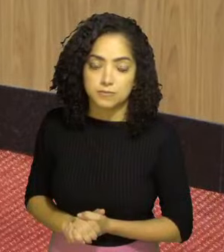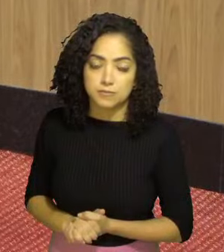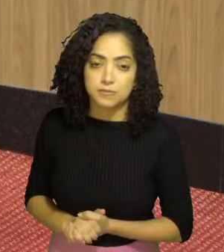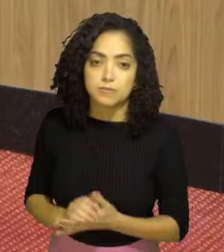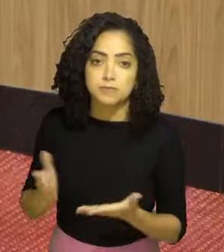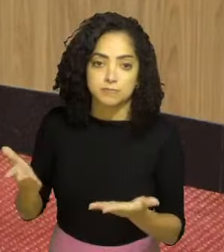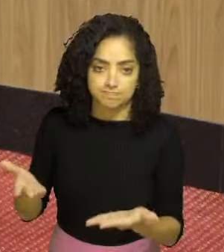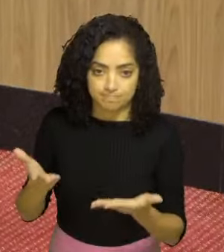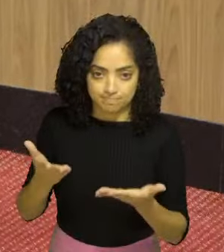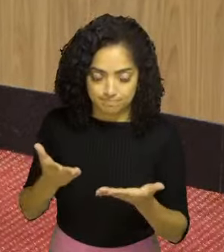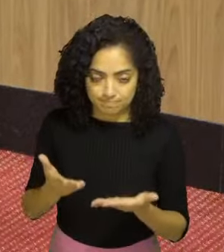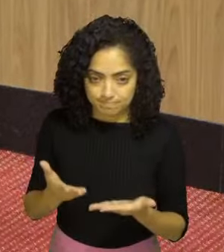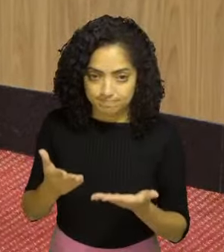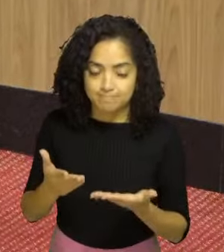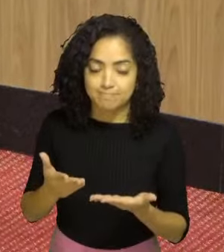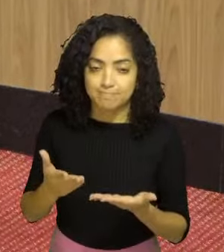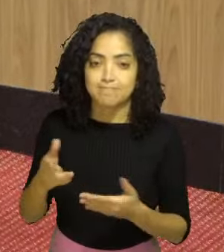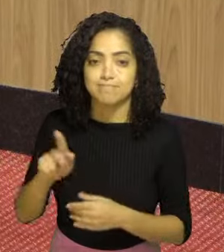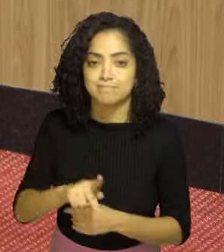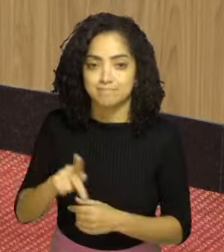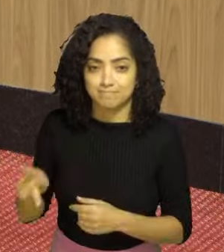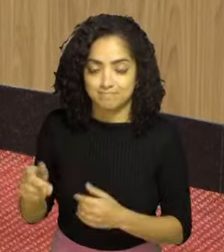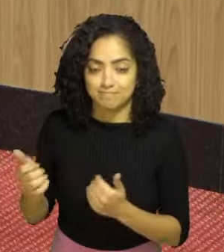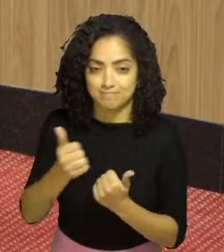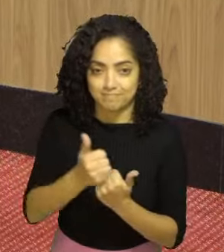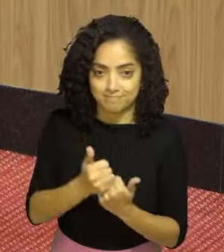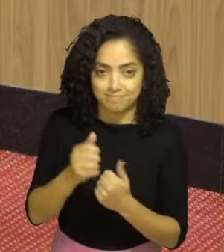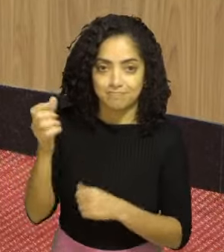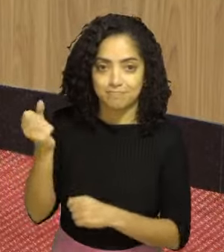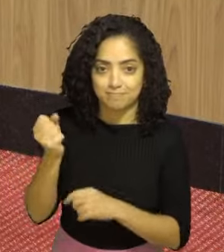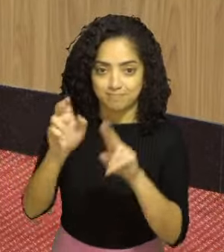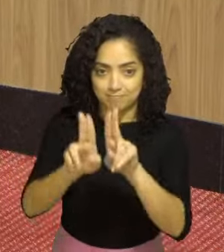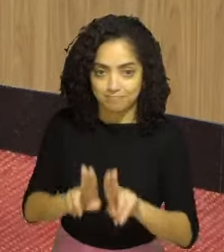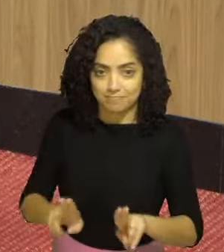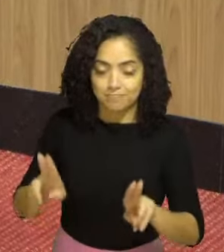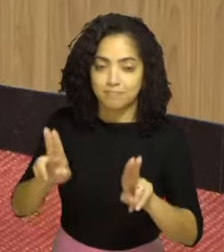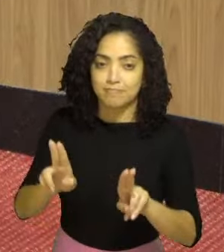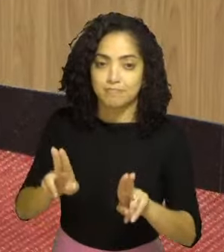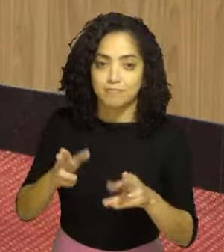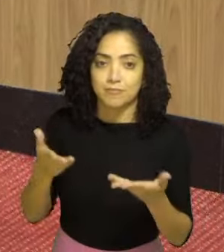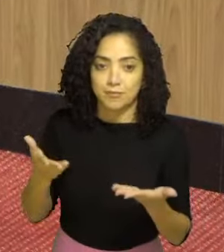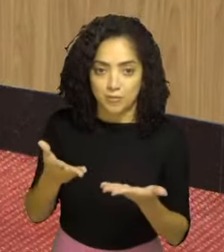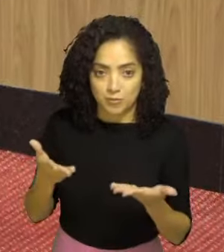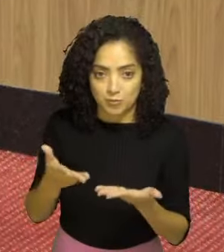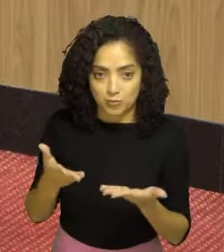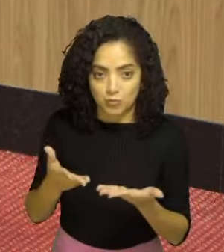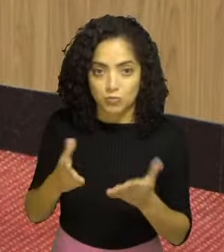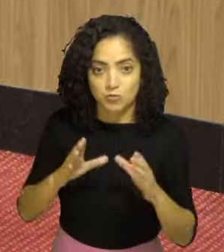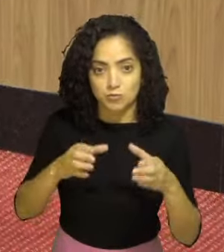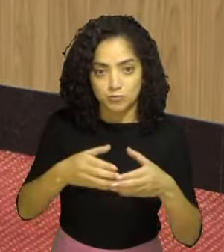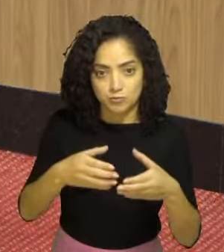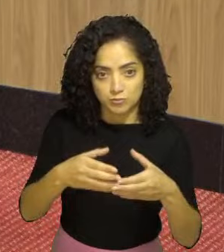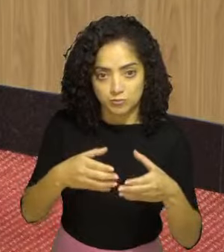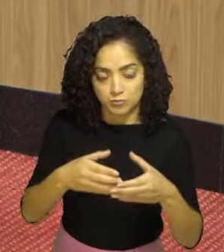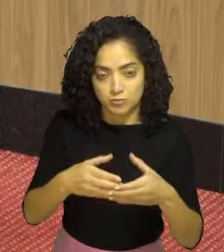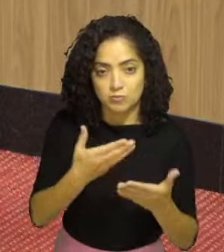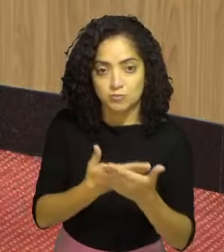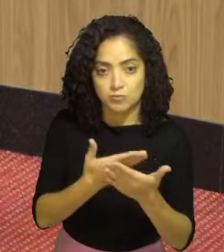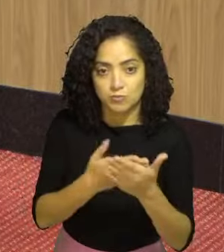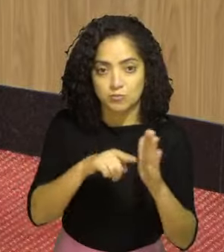Convidamos para receber a homenagem a professora adjunta aposentada da UFSC, atual membro da equipe do Instituto de Estudos